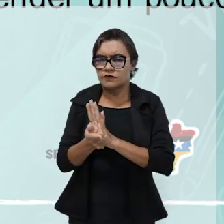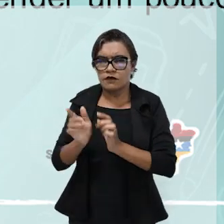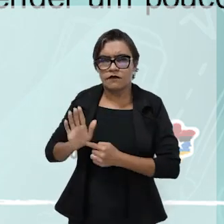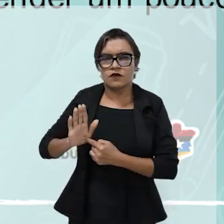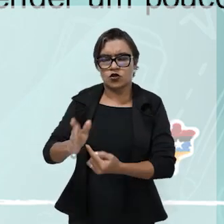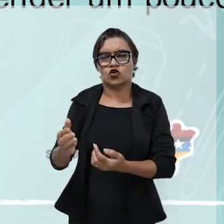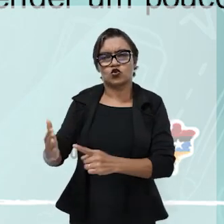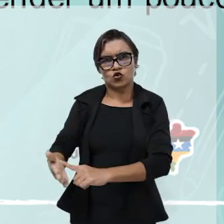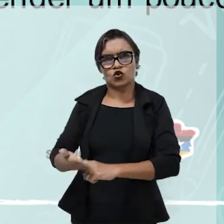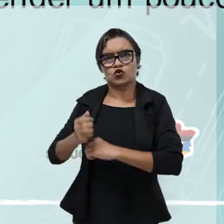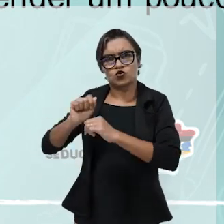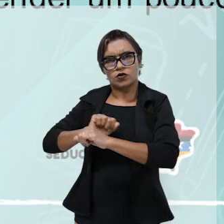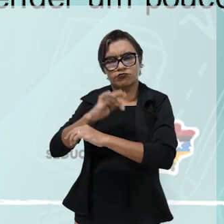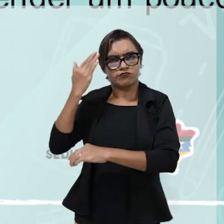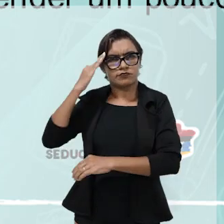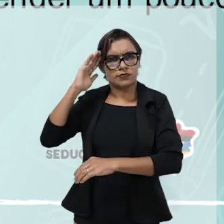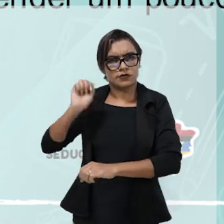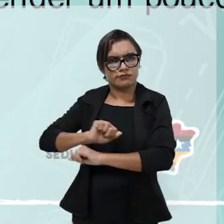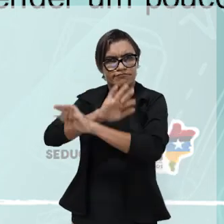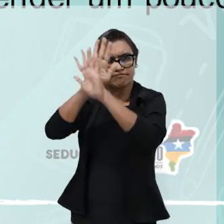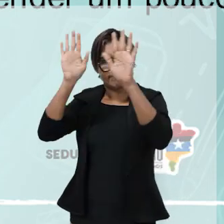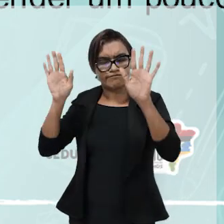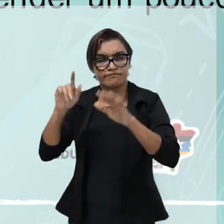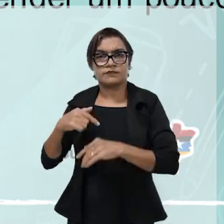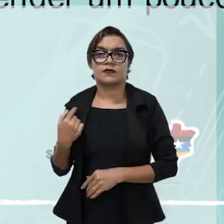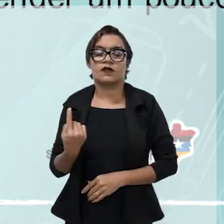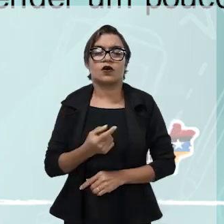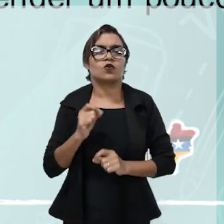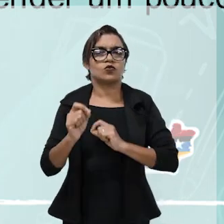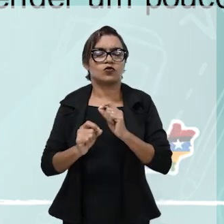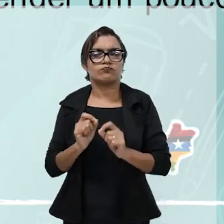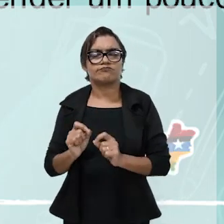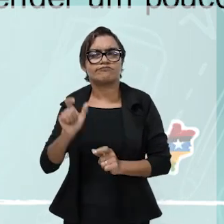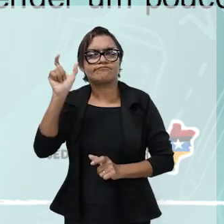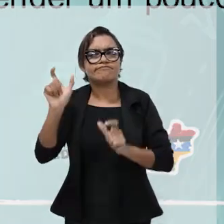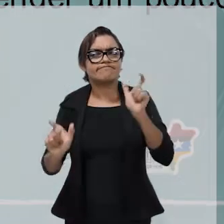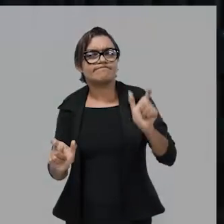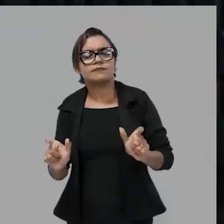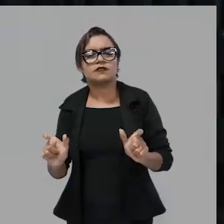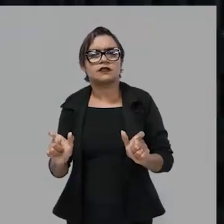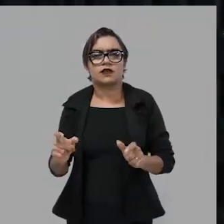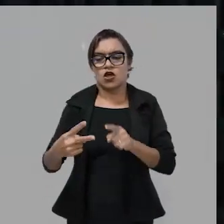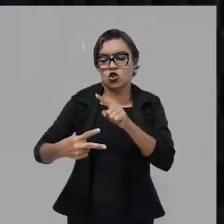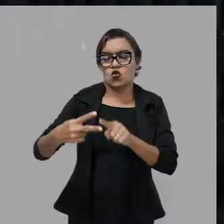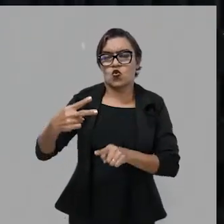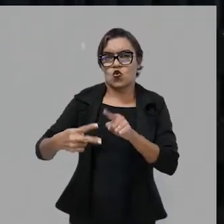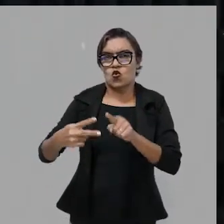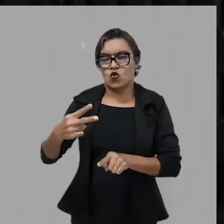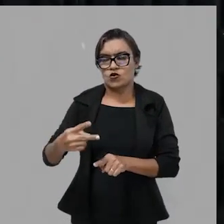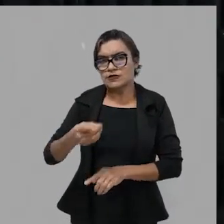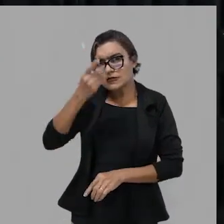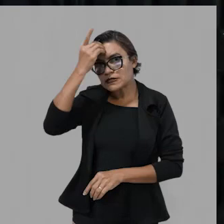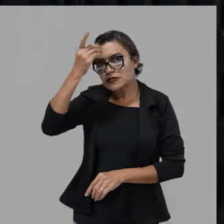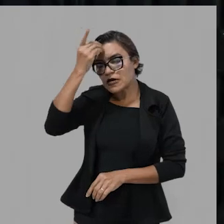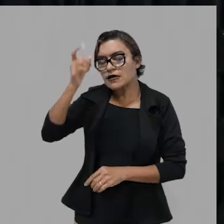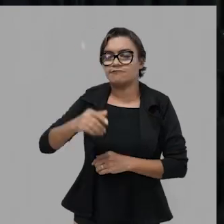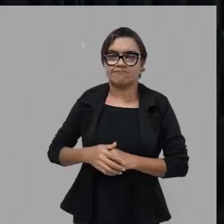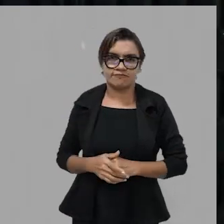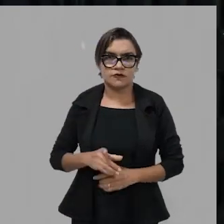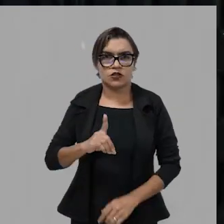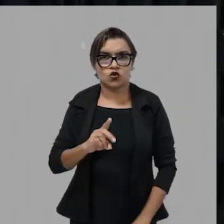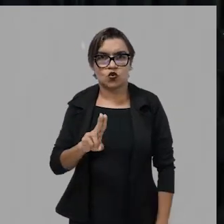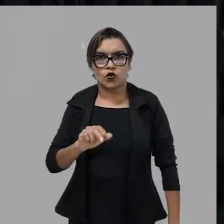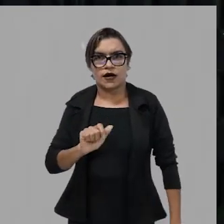entender um pouco de nós mesmos. Então, gente, um jogo de dualidades, né? Duas ideias, né?